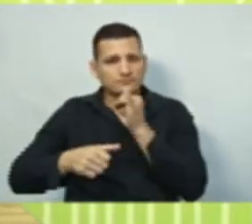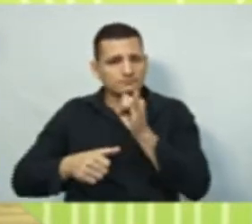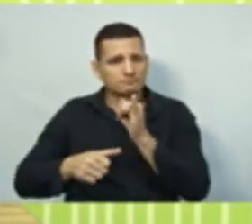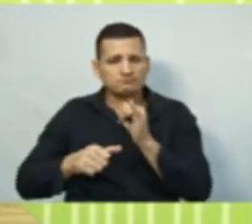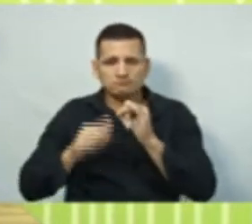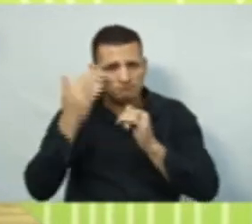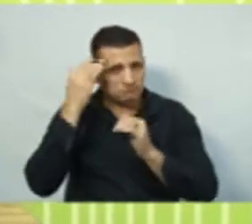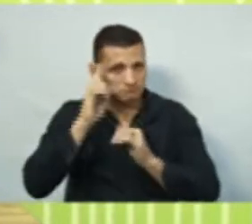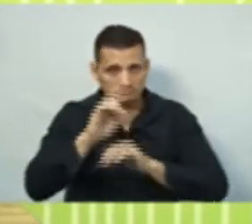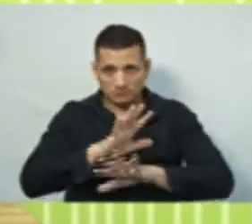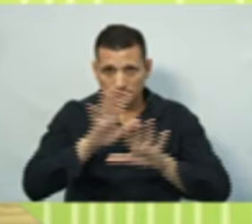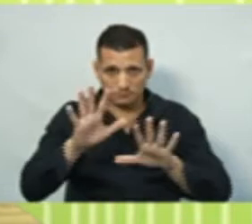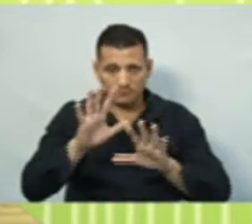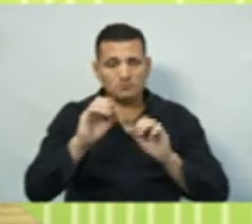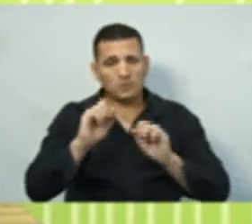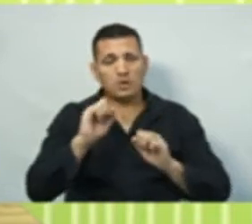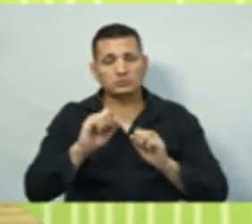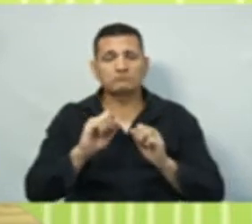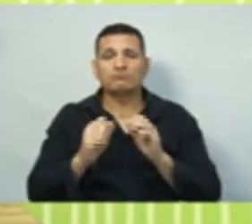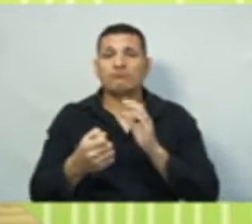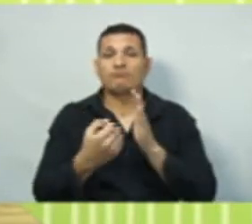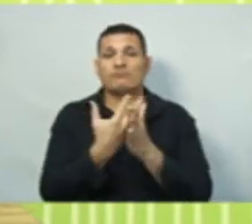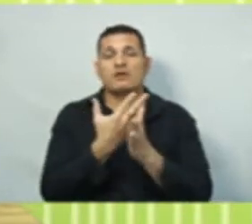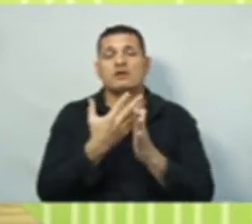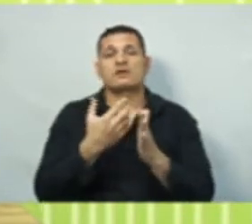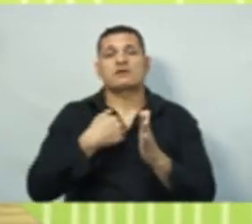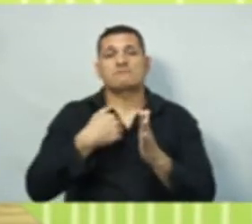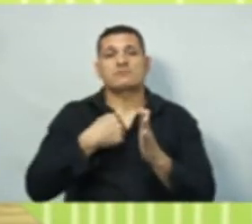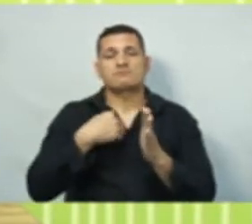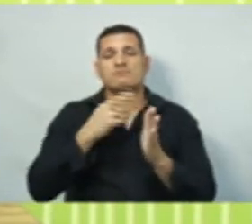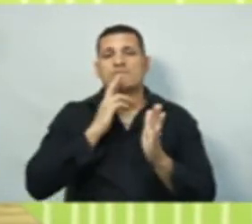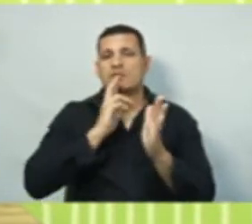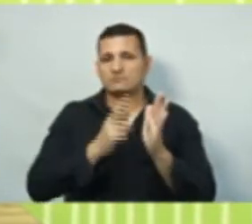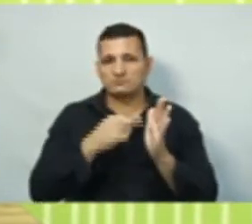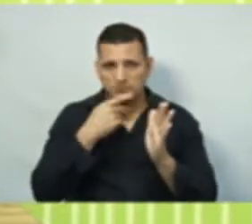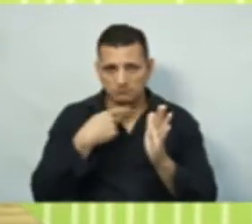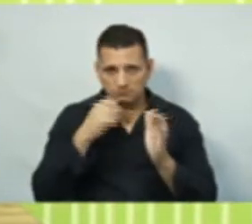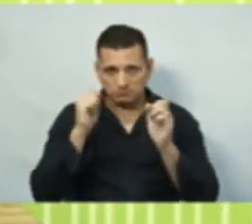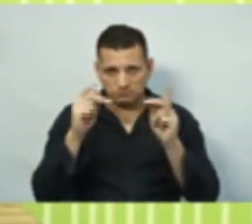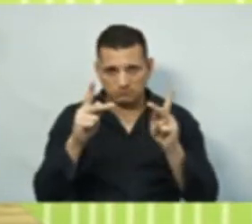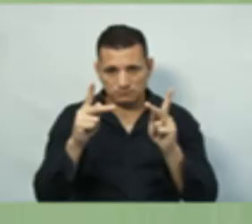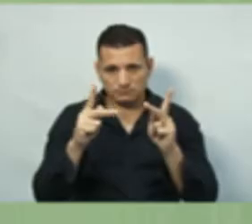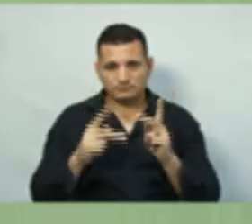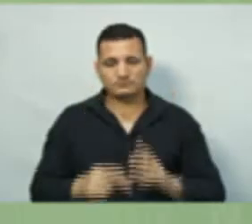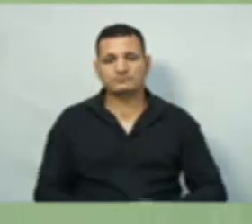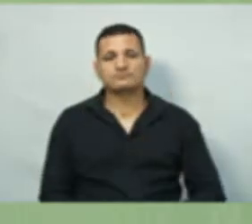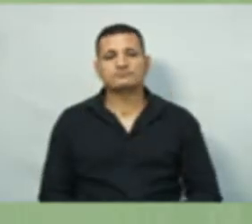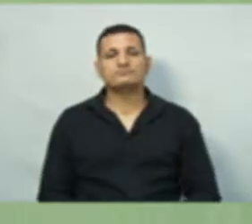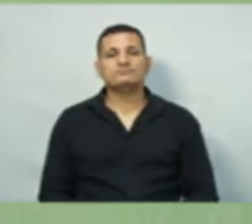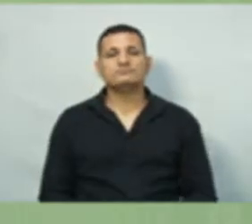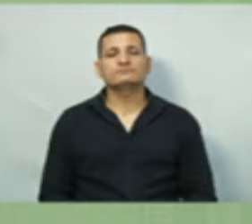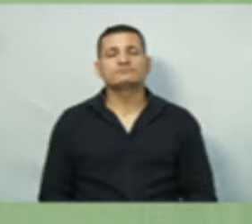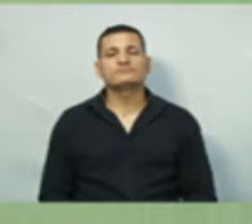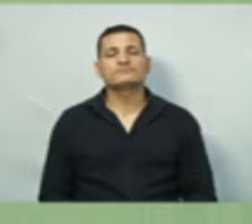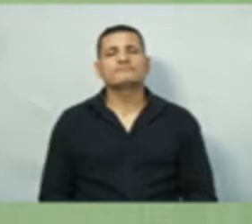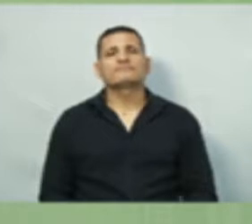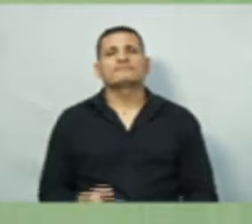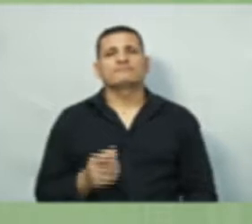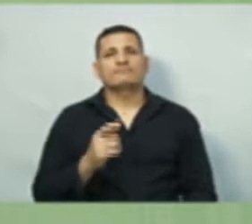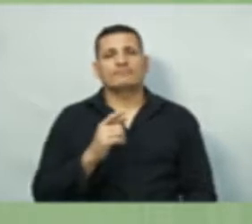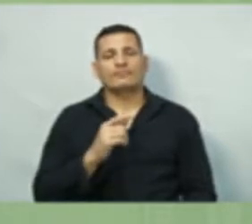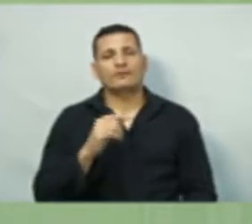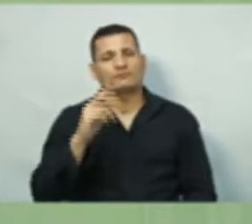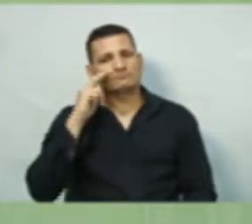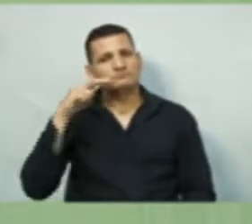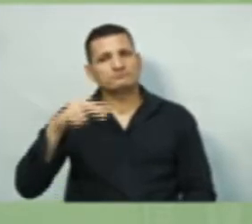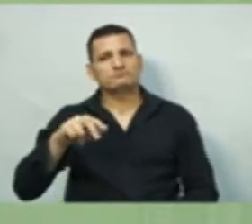Se entendeu, manda um ok assim no chat. Certo? Vamos lá? Então, nós temos que a